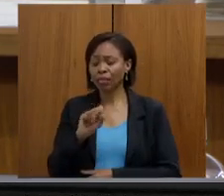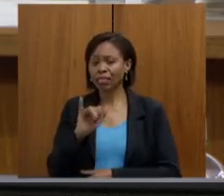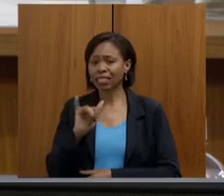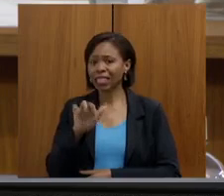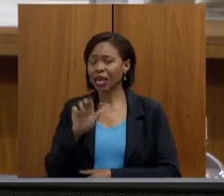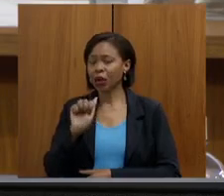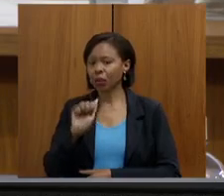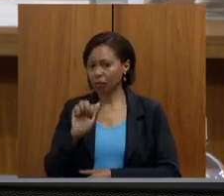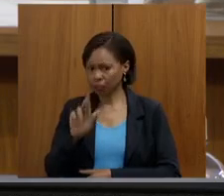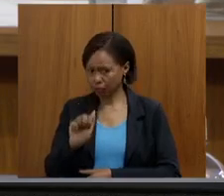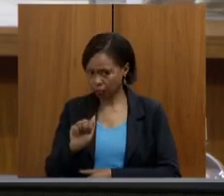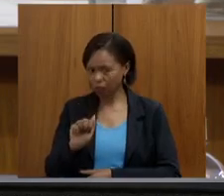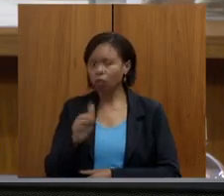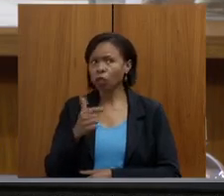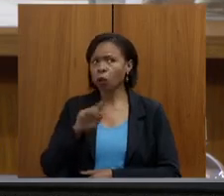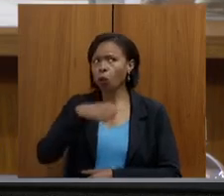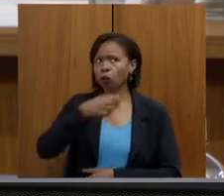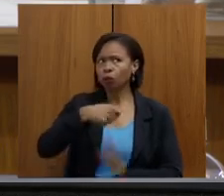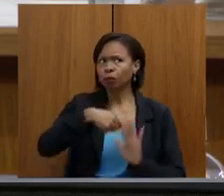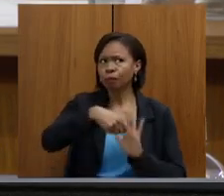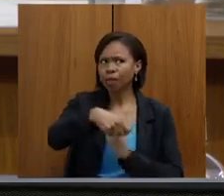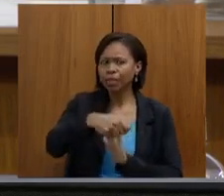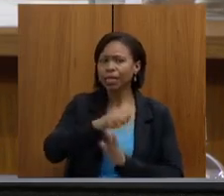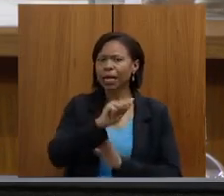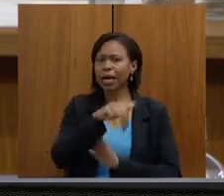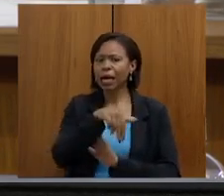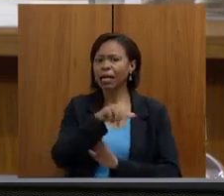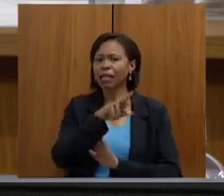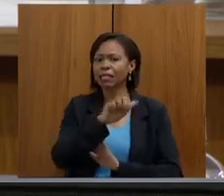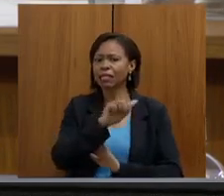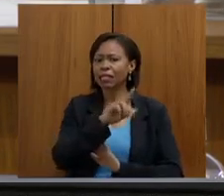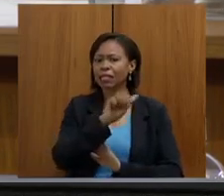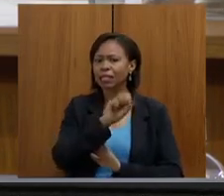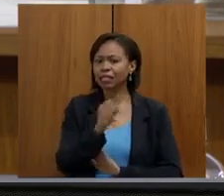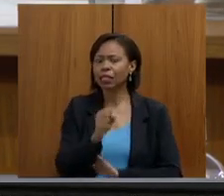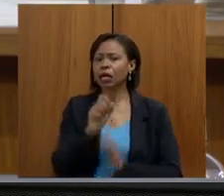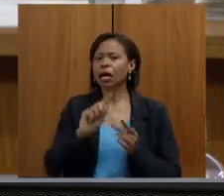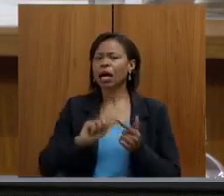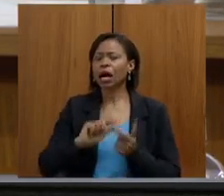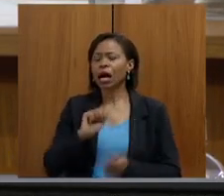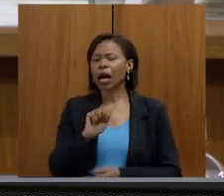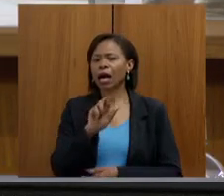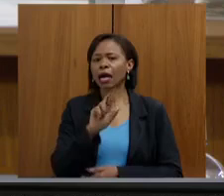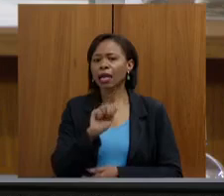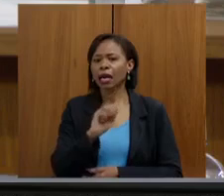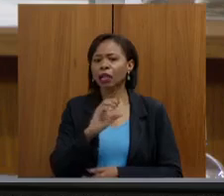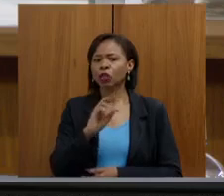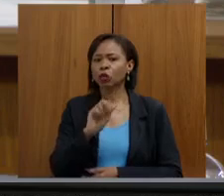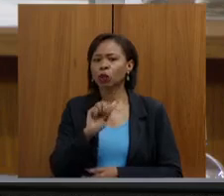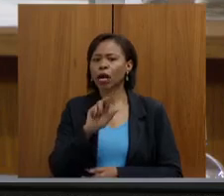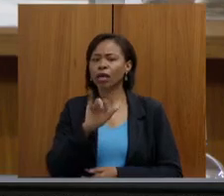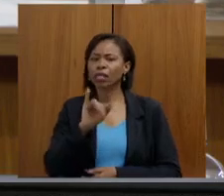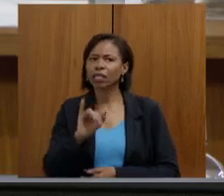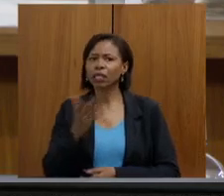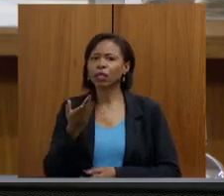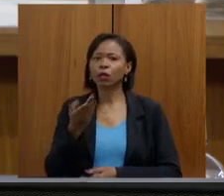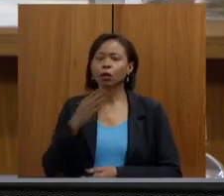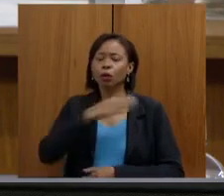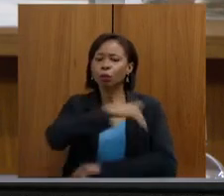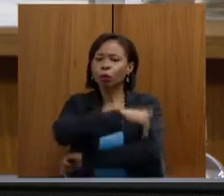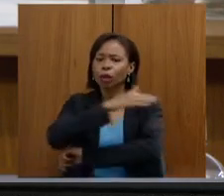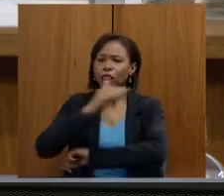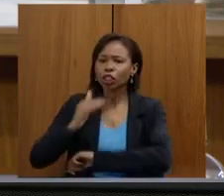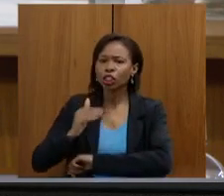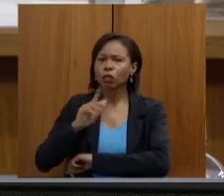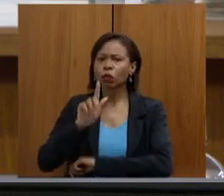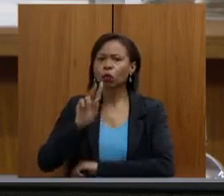meses ainda Vamos inaugurar Andradas Araçuaí Brumadinho Capelinha Cataguases